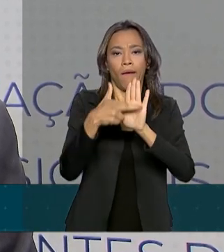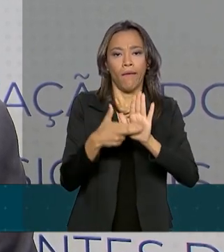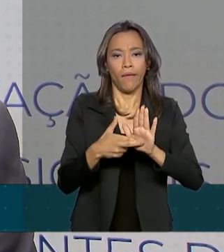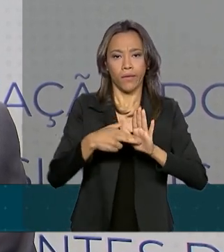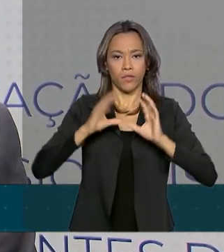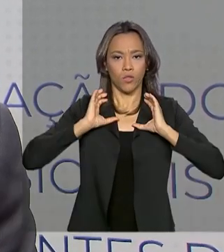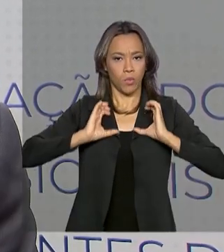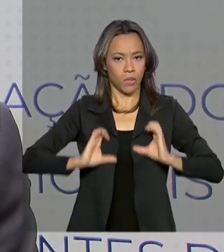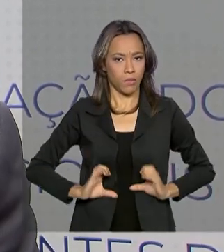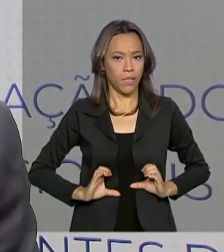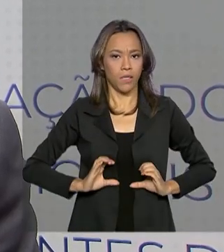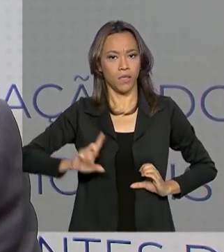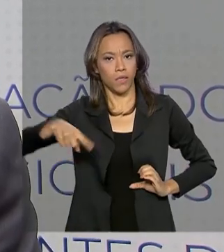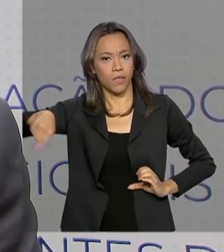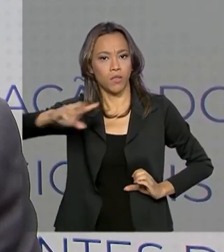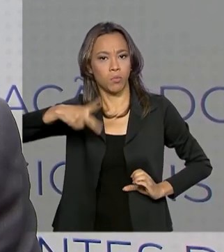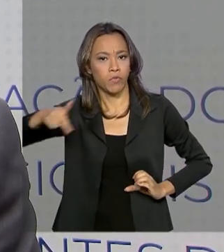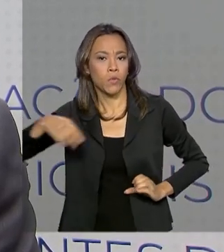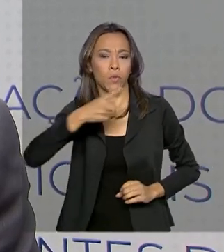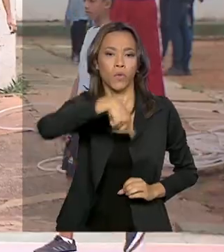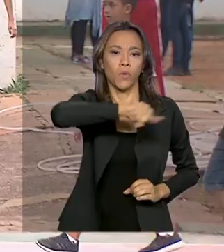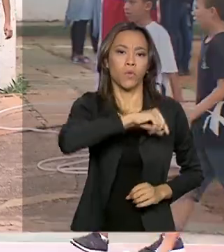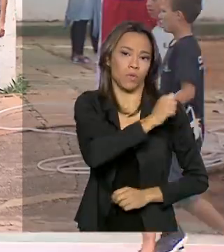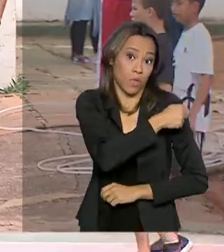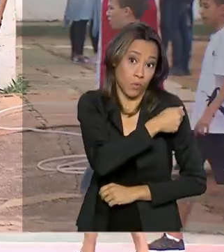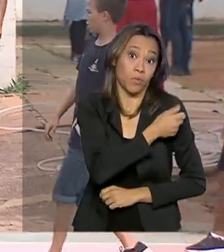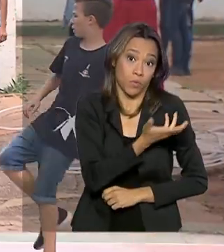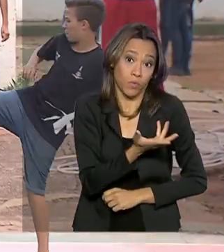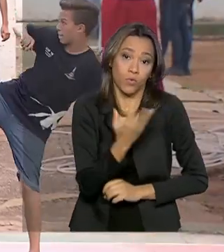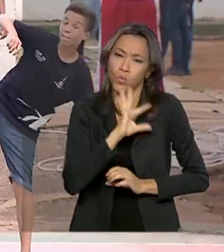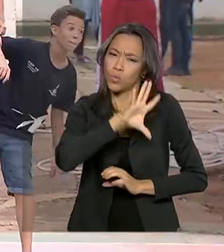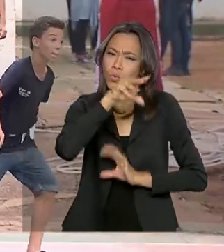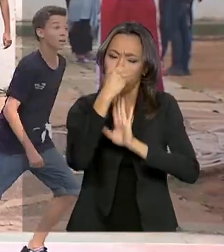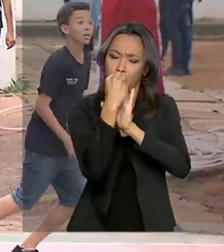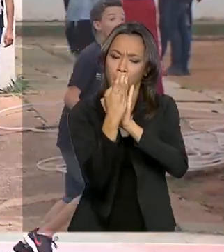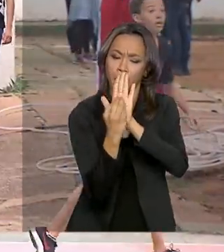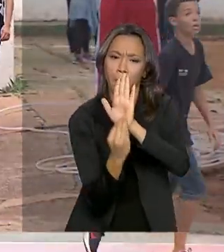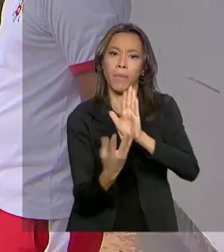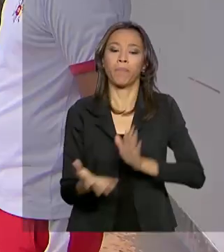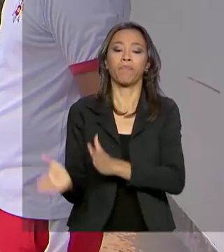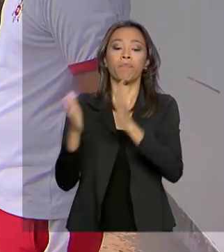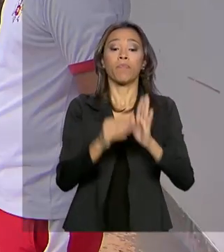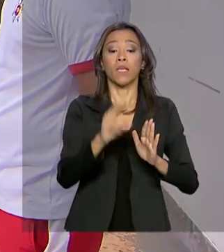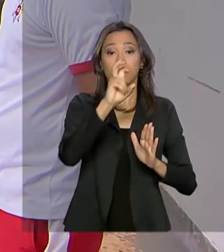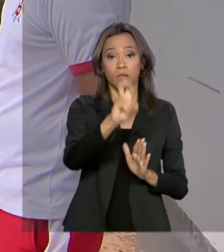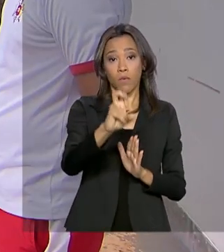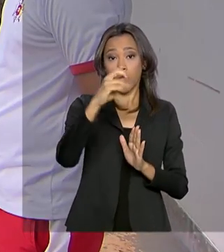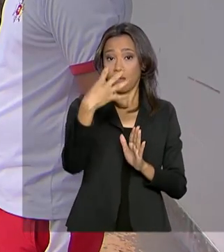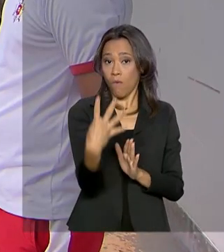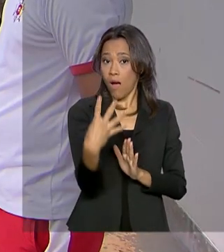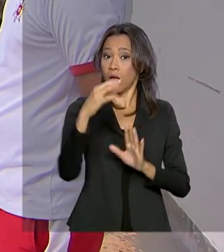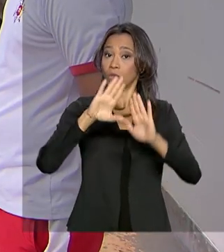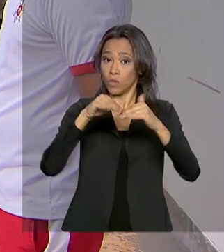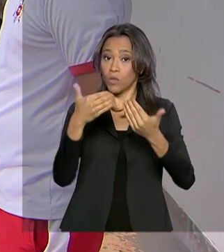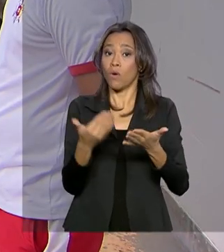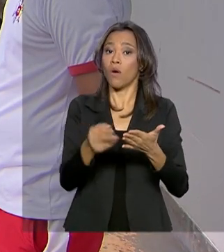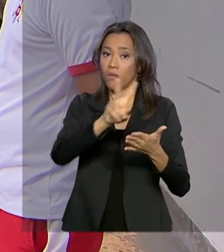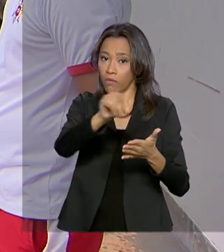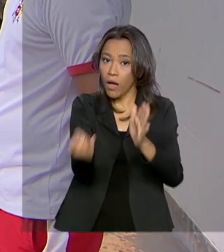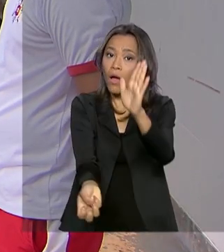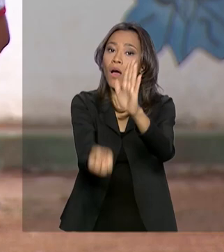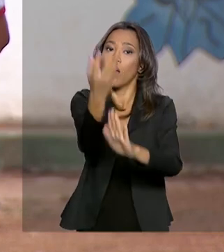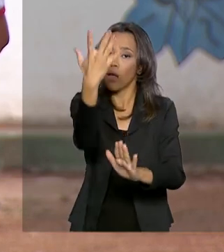conduta dos professores, dos alunos. Em 2020, 54 escolas vão receber o projeto piloto do Ministério